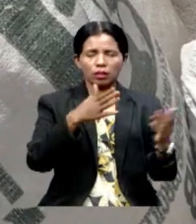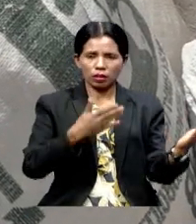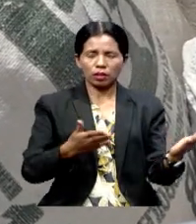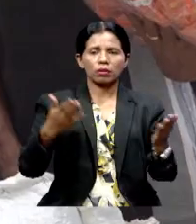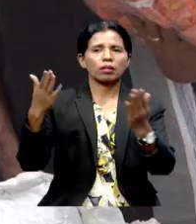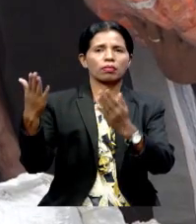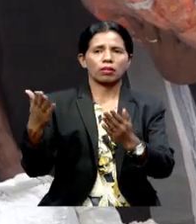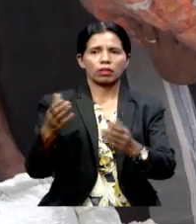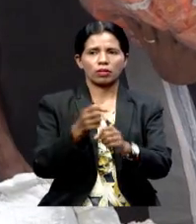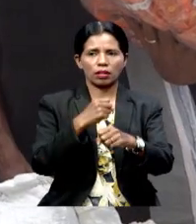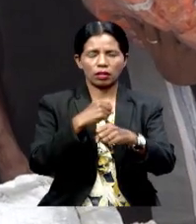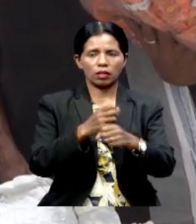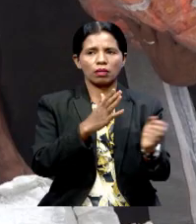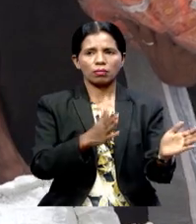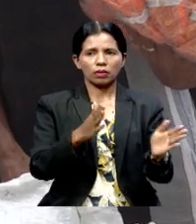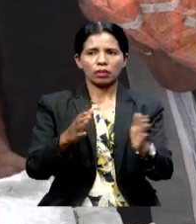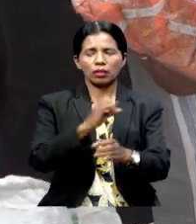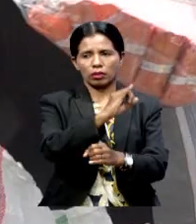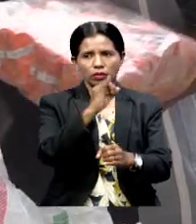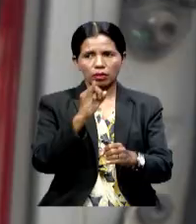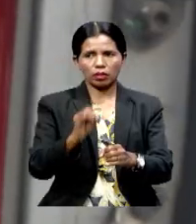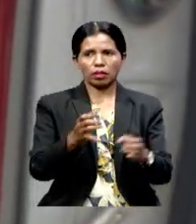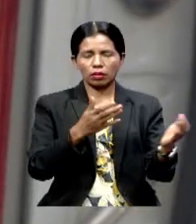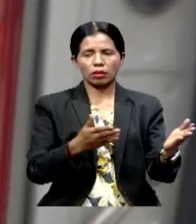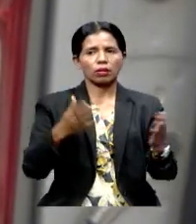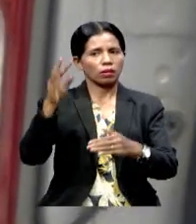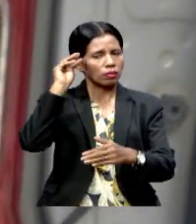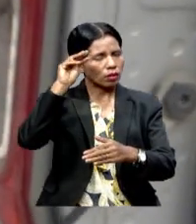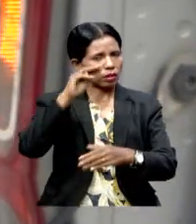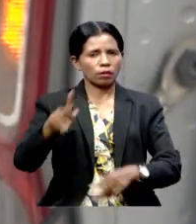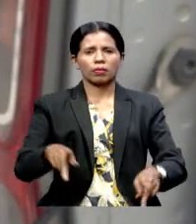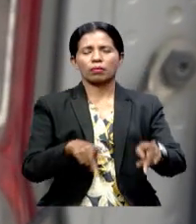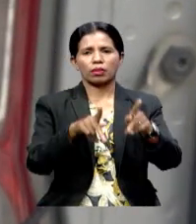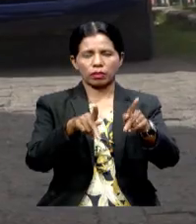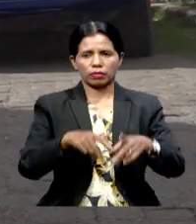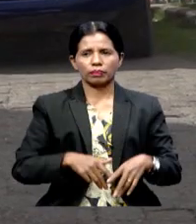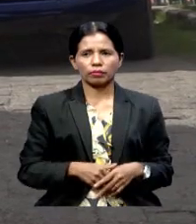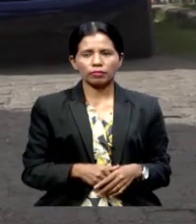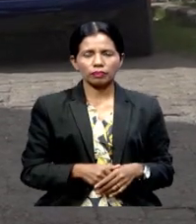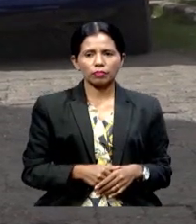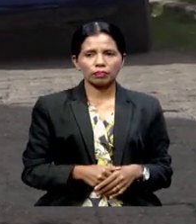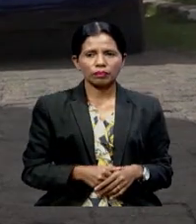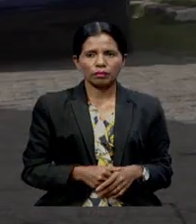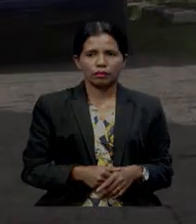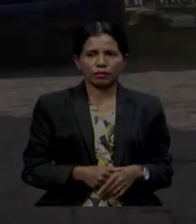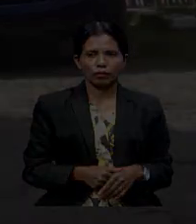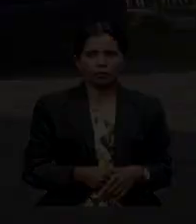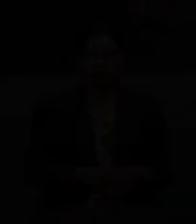Balfandega, ho di halo processo identificação ho di submete ba Ministério Público. Emerenciana Martins, Tito Silva, GMN.